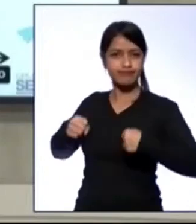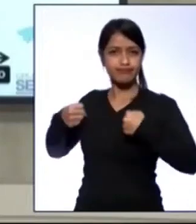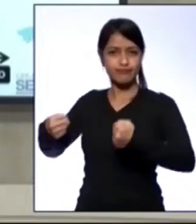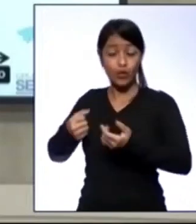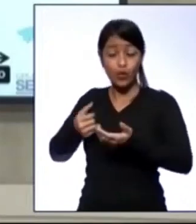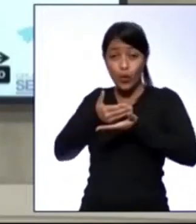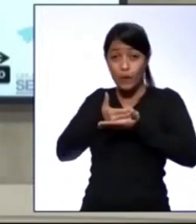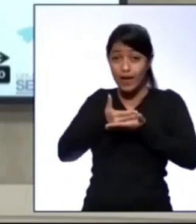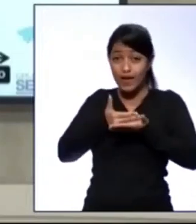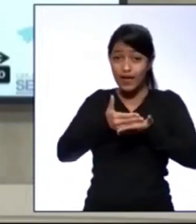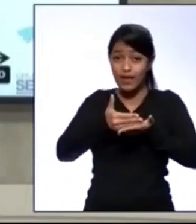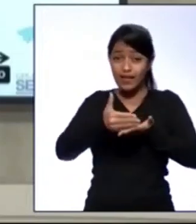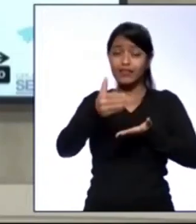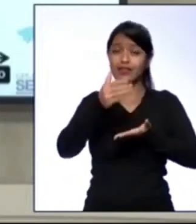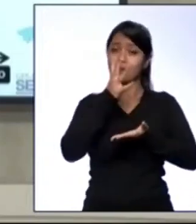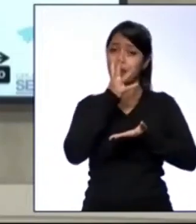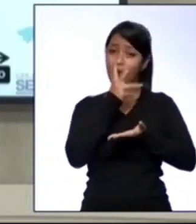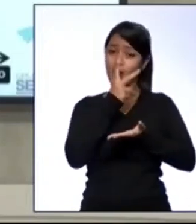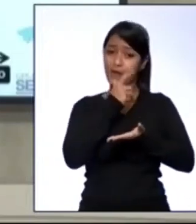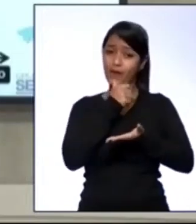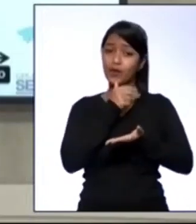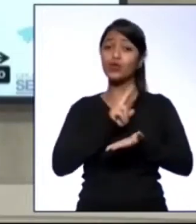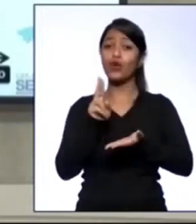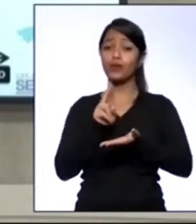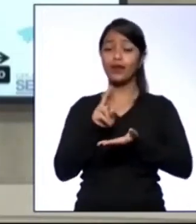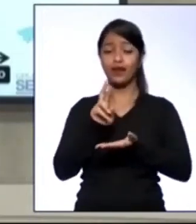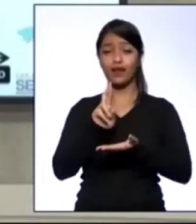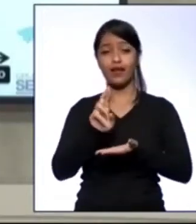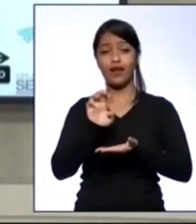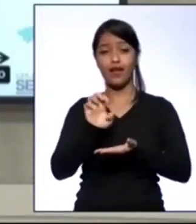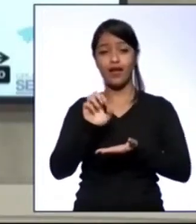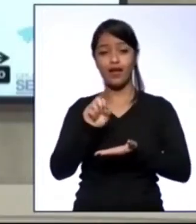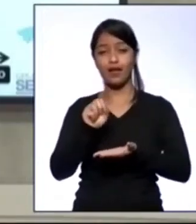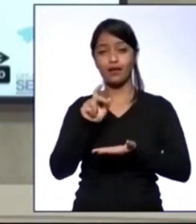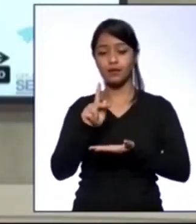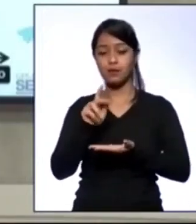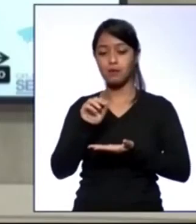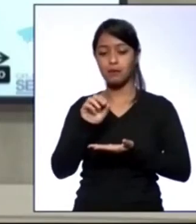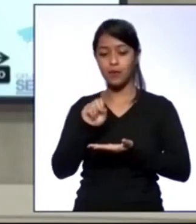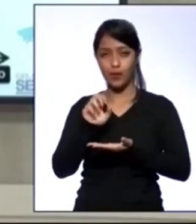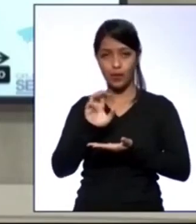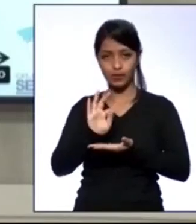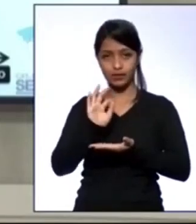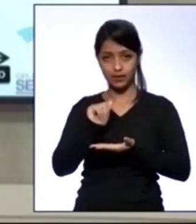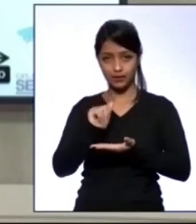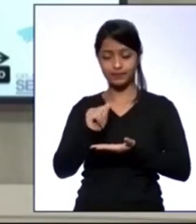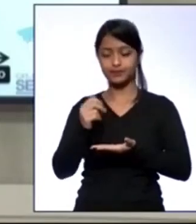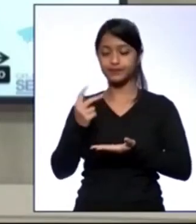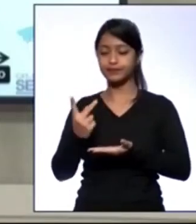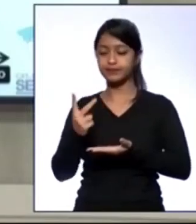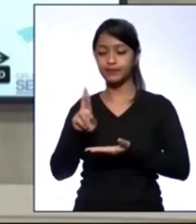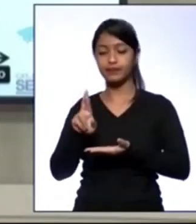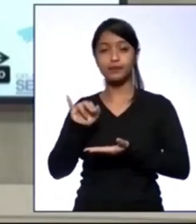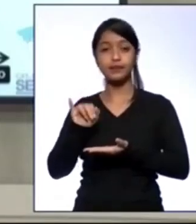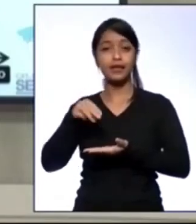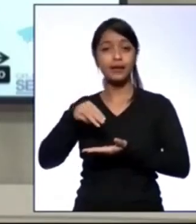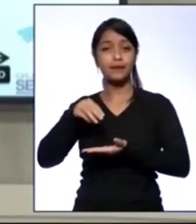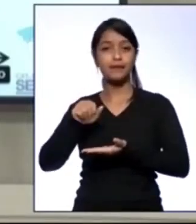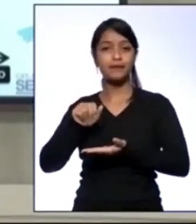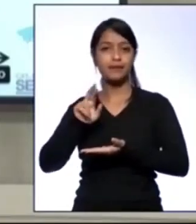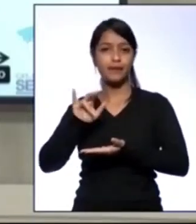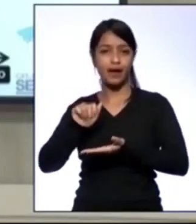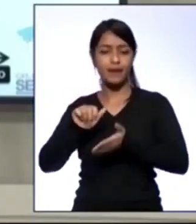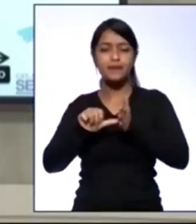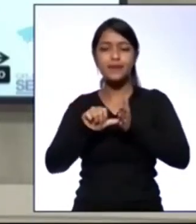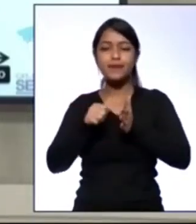primária que a gente fez, por que é a resposta primária? Porque foi após o primeiro contato com o antígeno, ela é